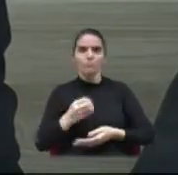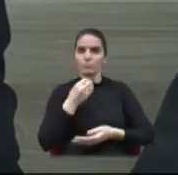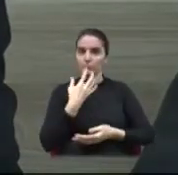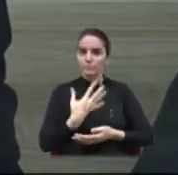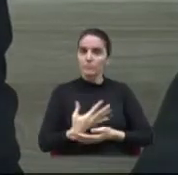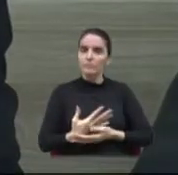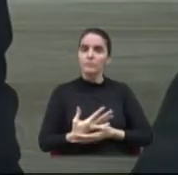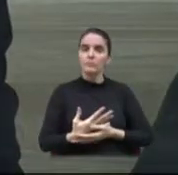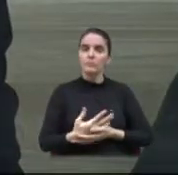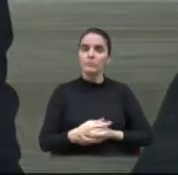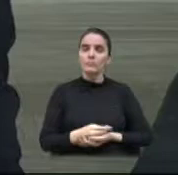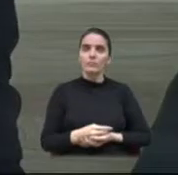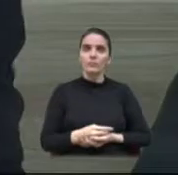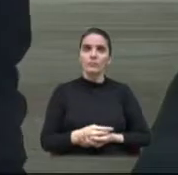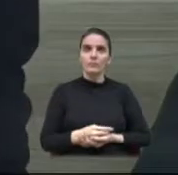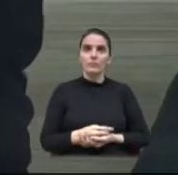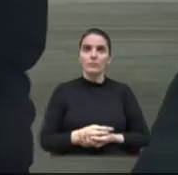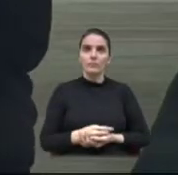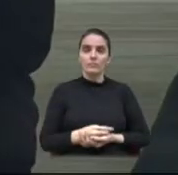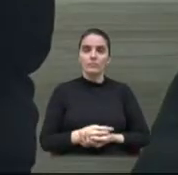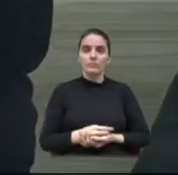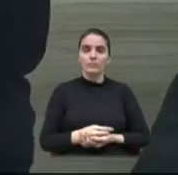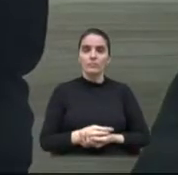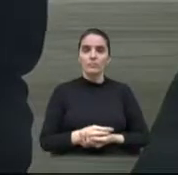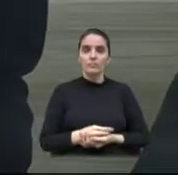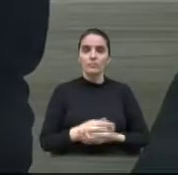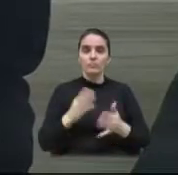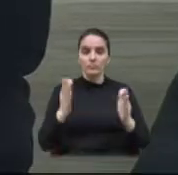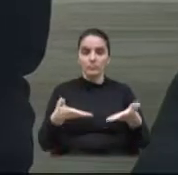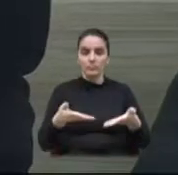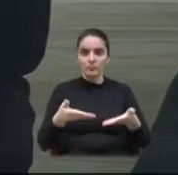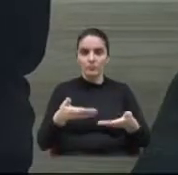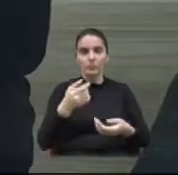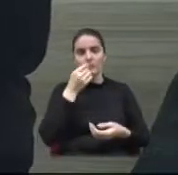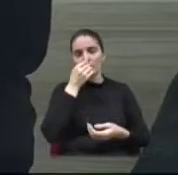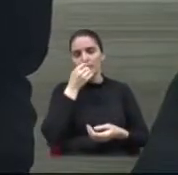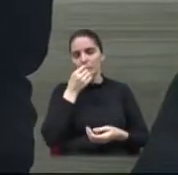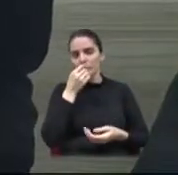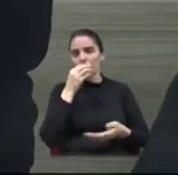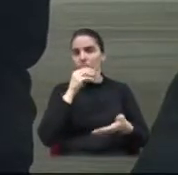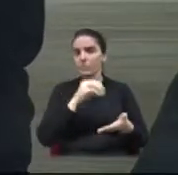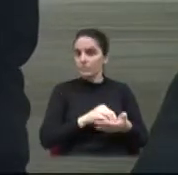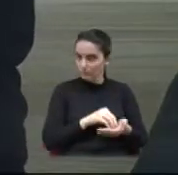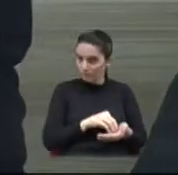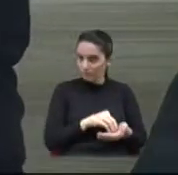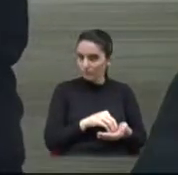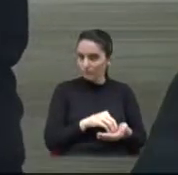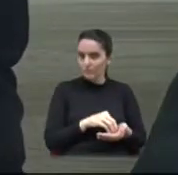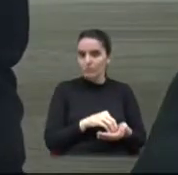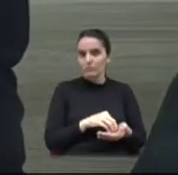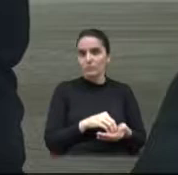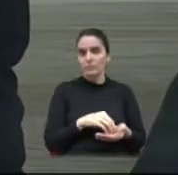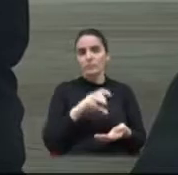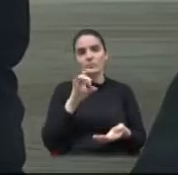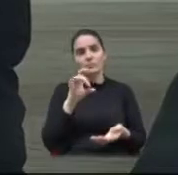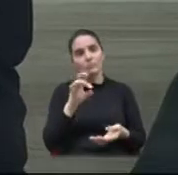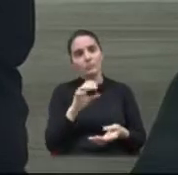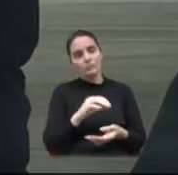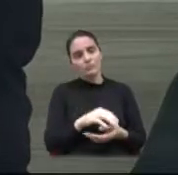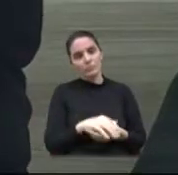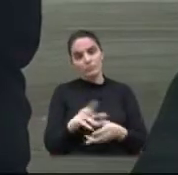Aqui, vereador Estevão, o senhor deixa uma marca, não só do